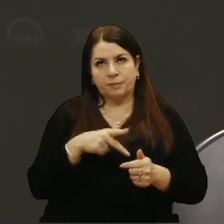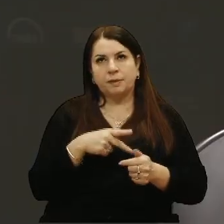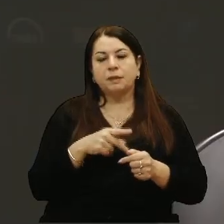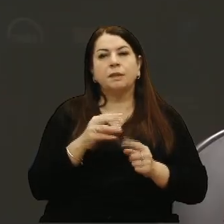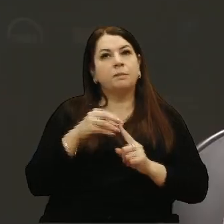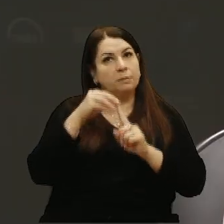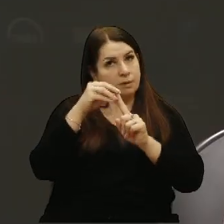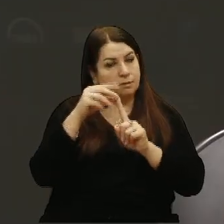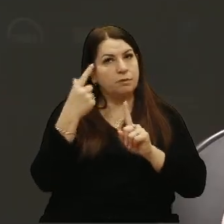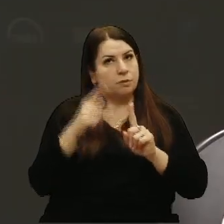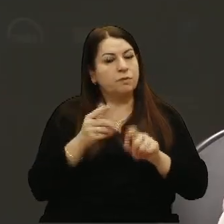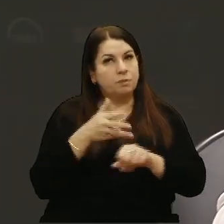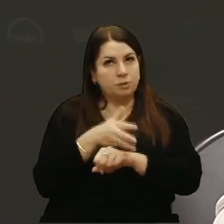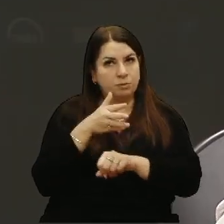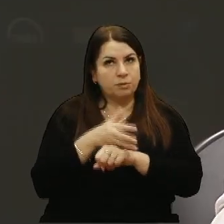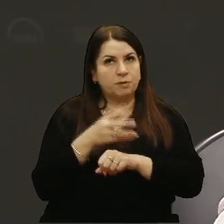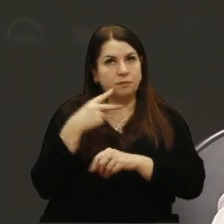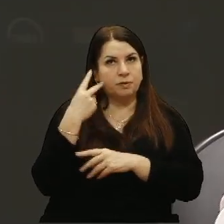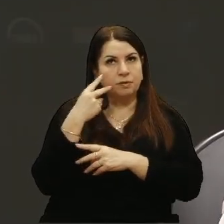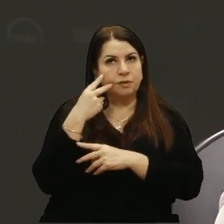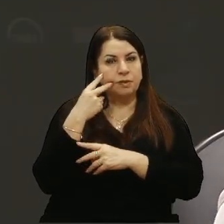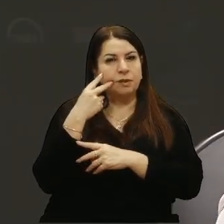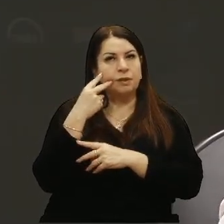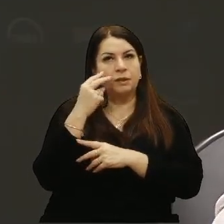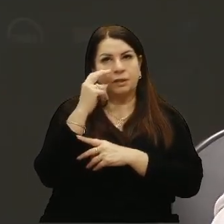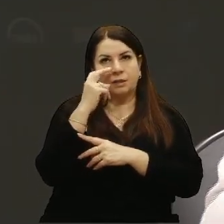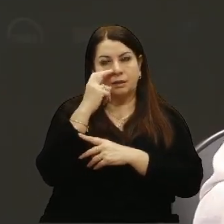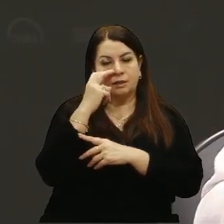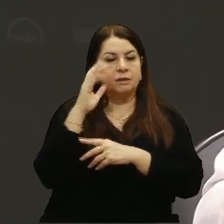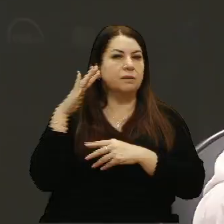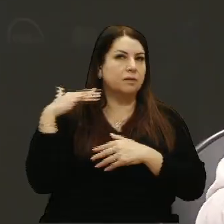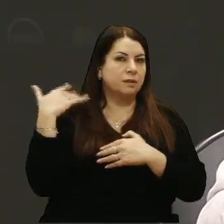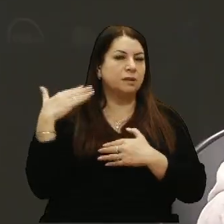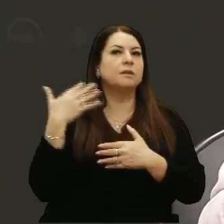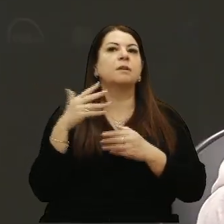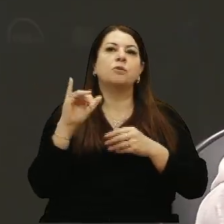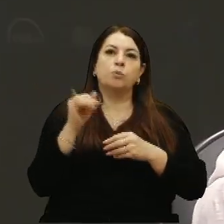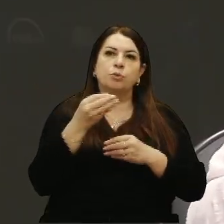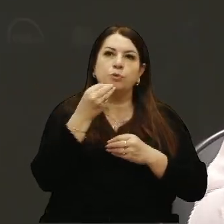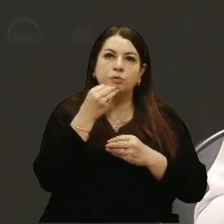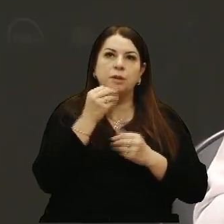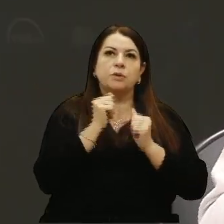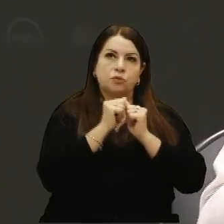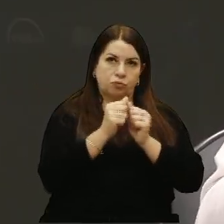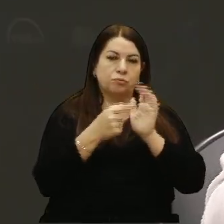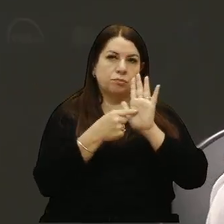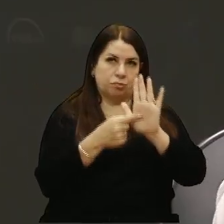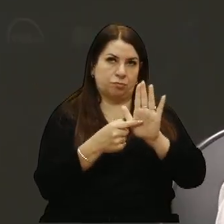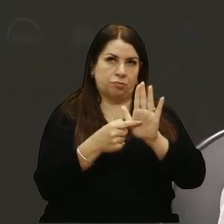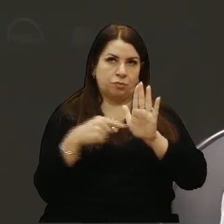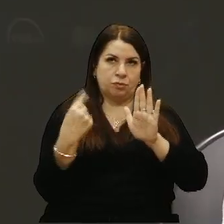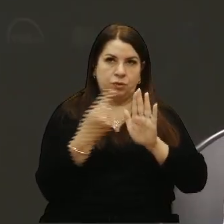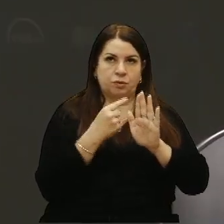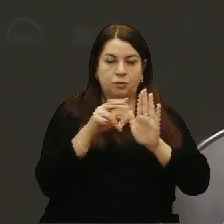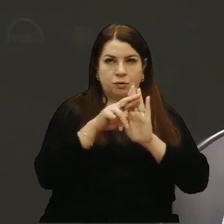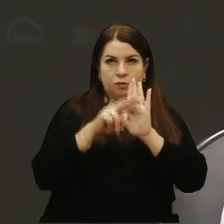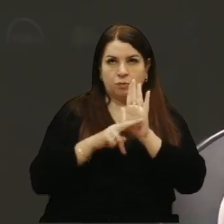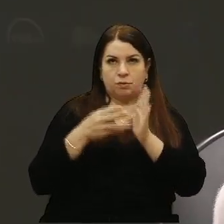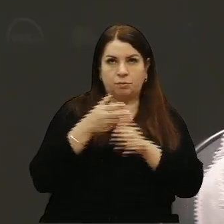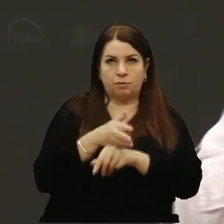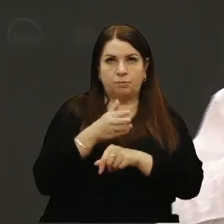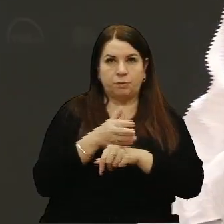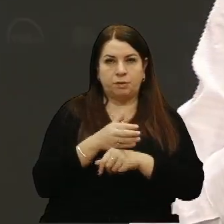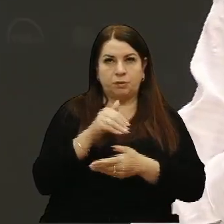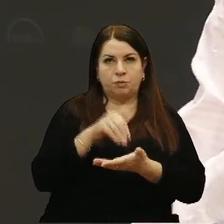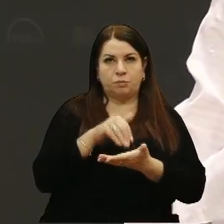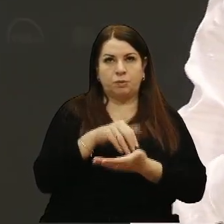ressaltar novamente a participação da vereadora Andressa Malman e da vereadora Andressa Marques, que oportunizaram a transmissão, visto que o nosso regimento exige a participação de, no